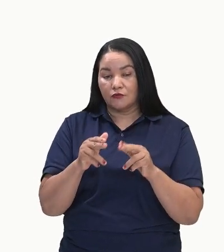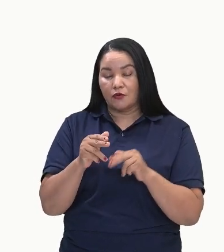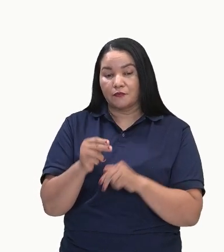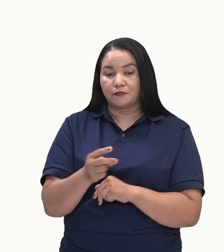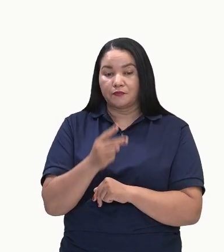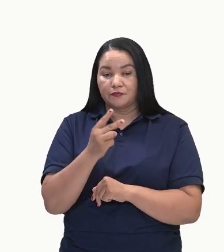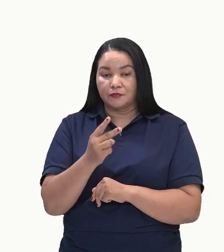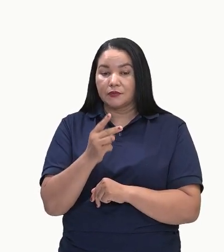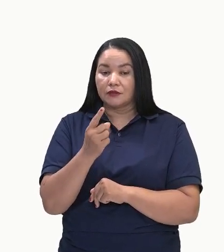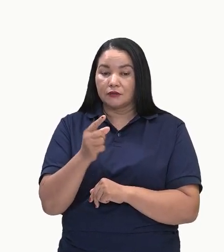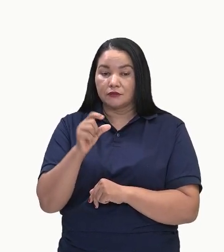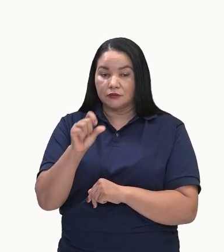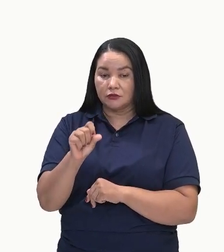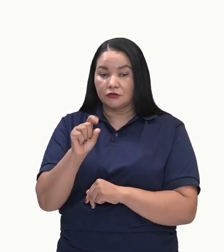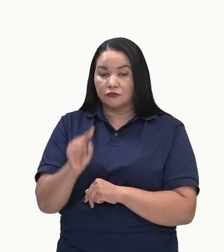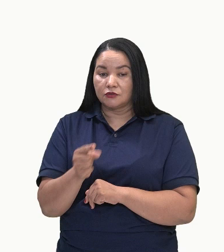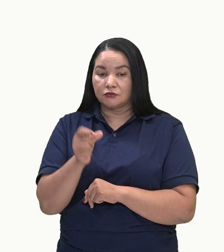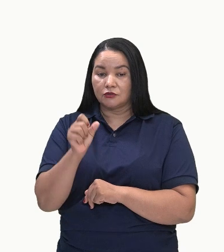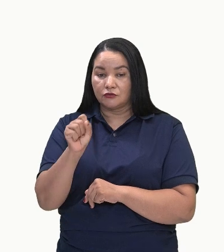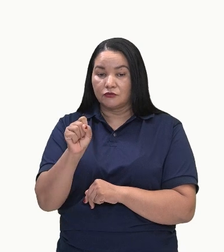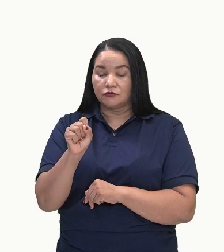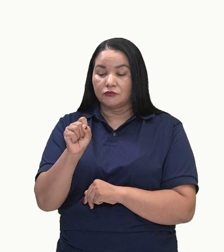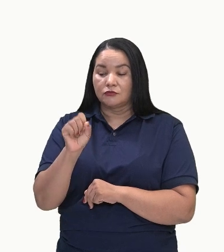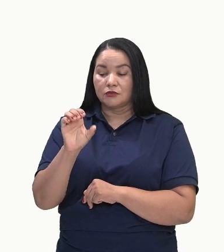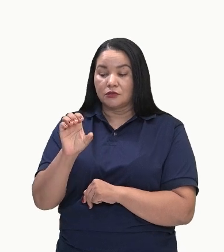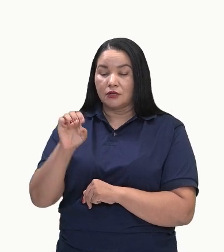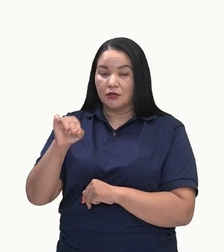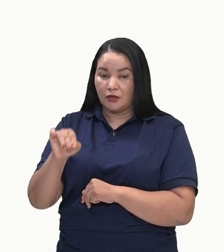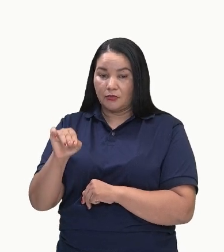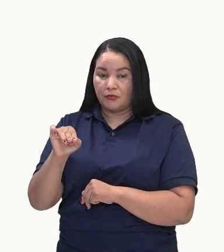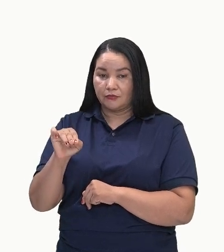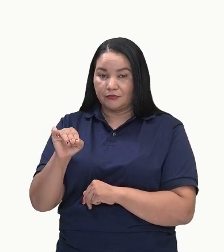aí nós temos o valor, então, de